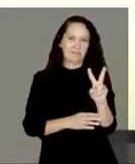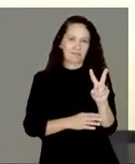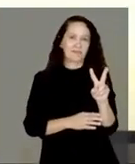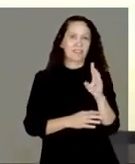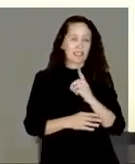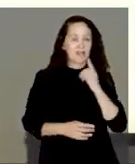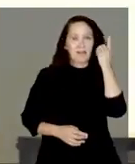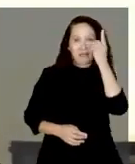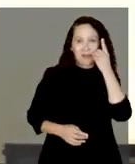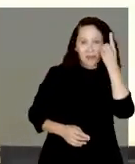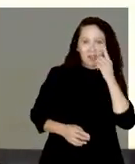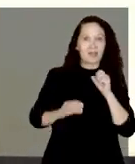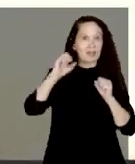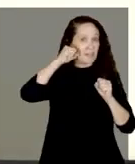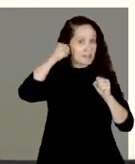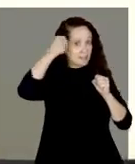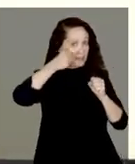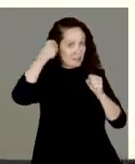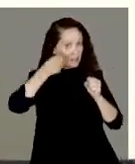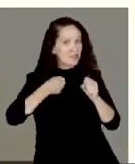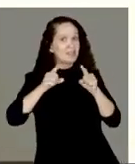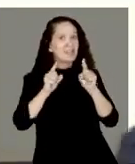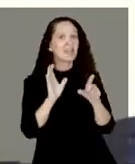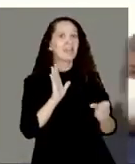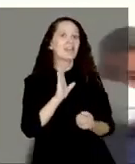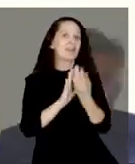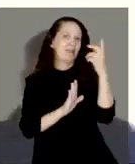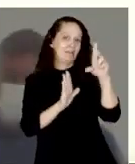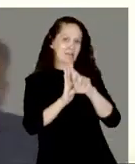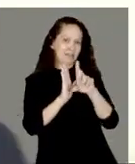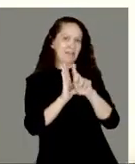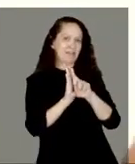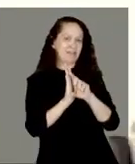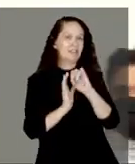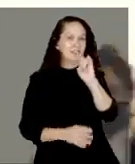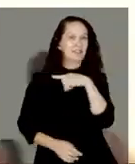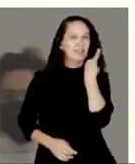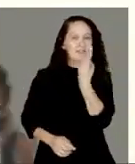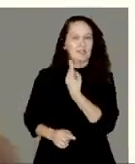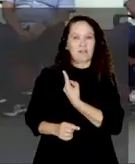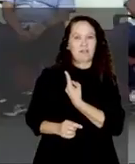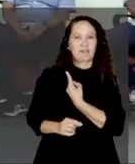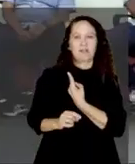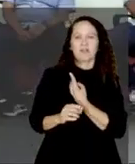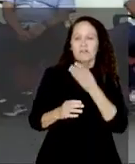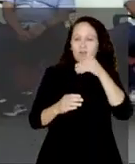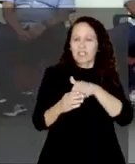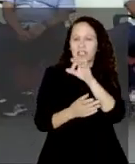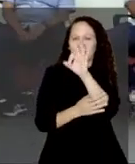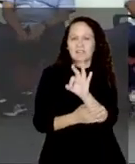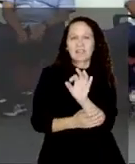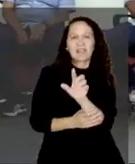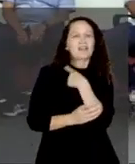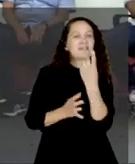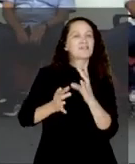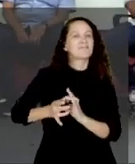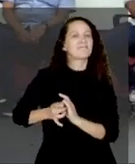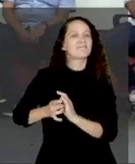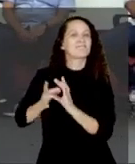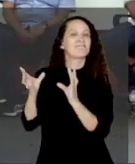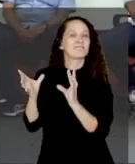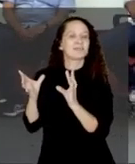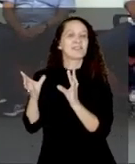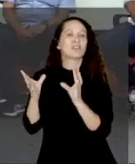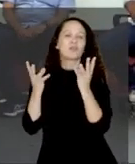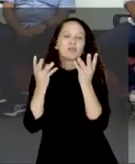defender os humildes. Toda hora que aparece alguém para defender os mais pobres,